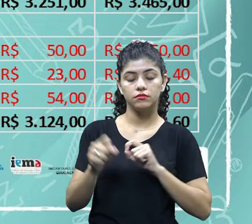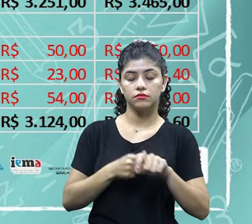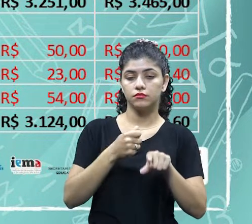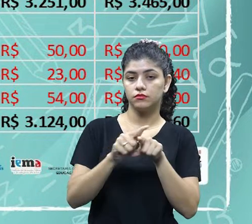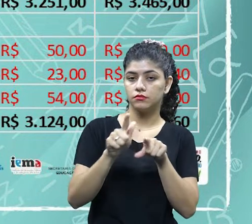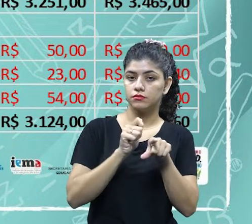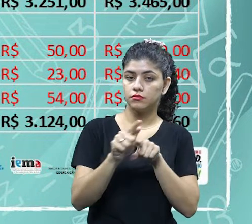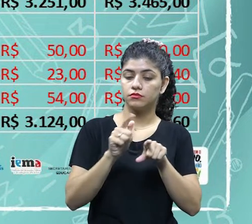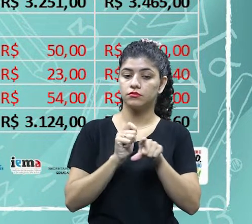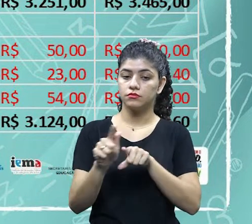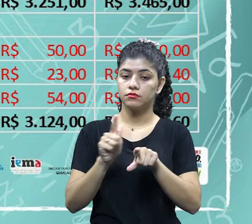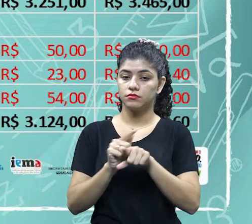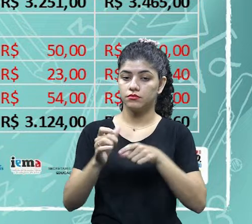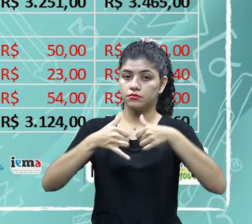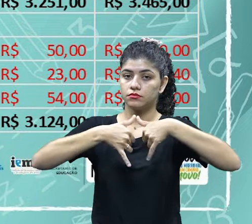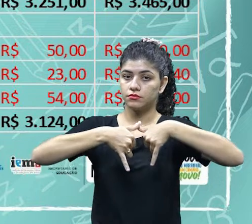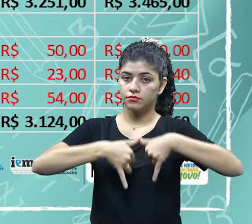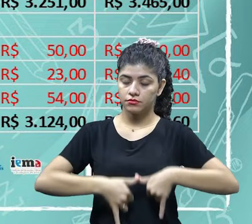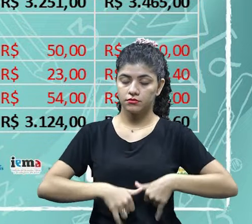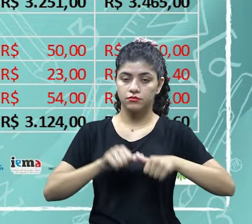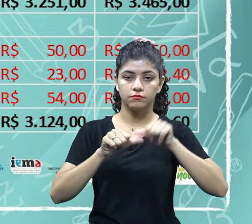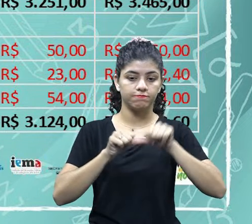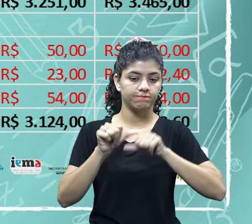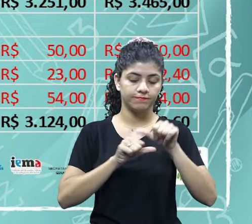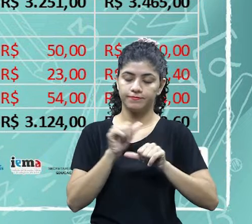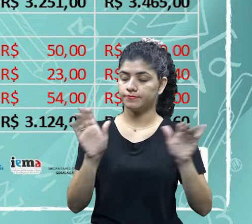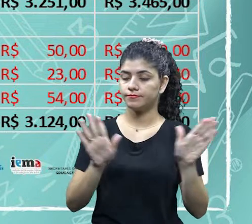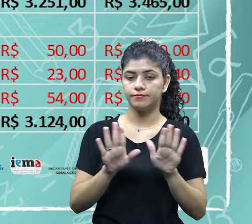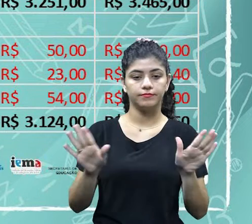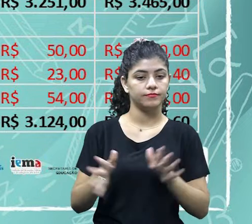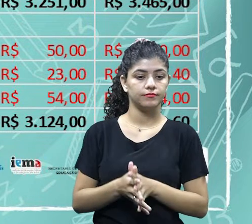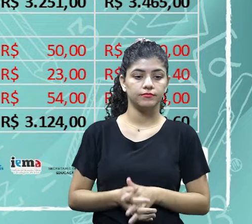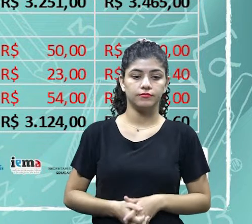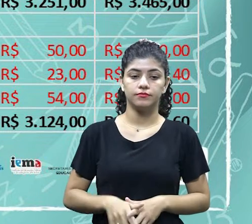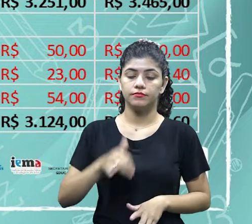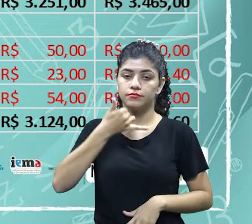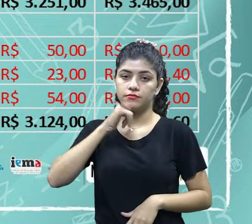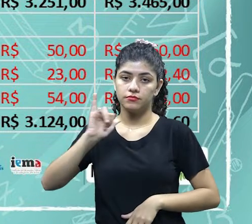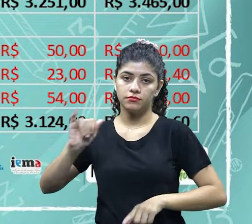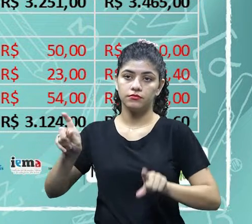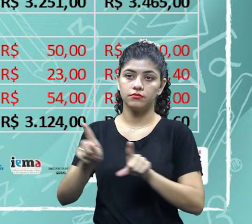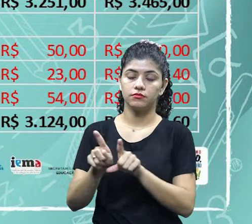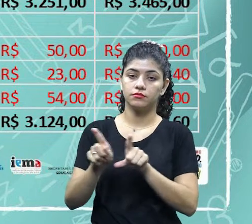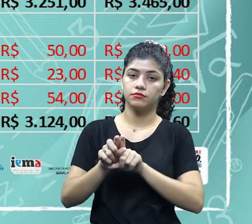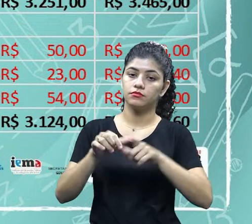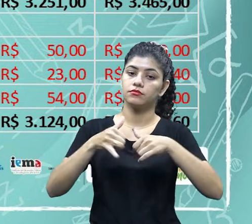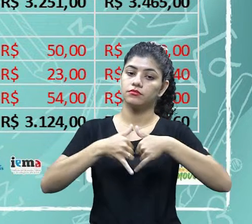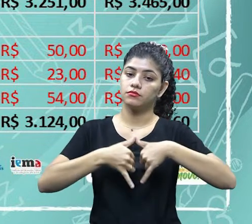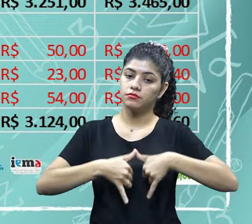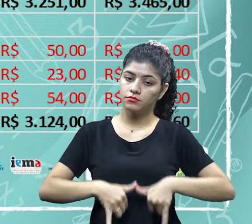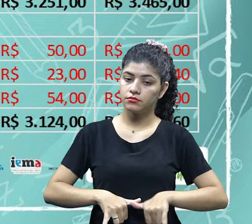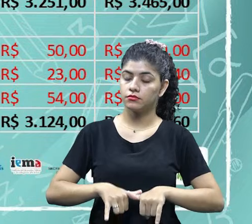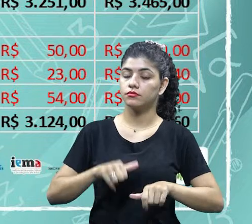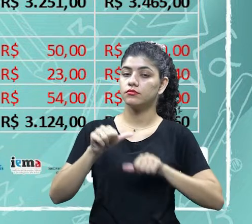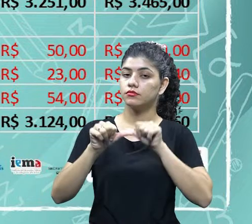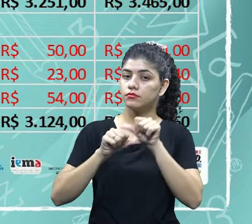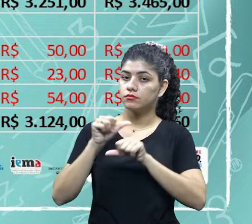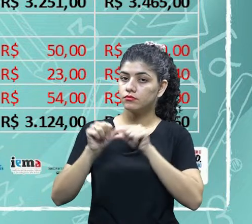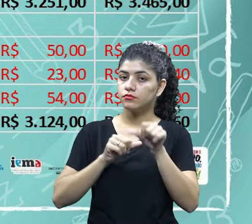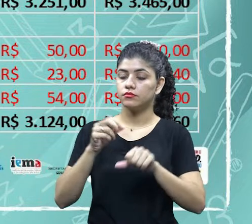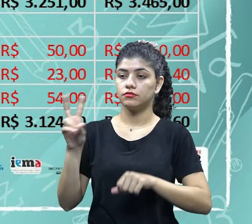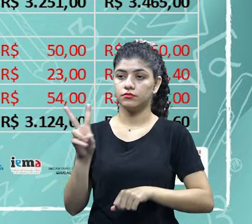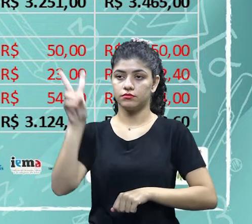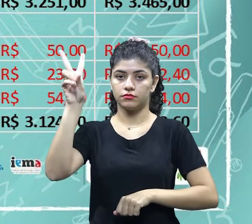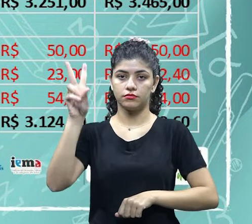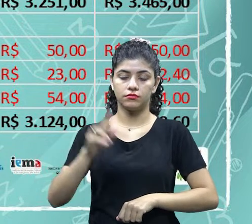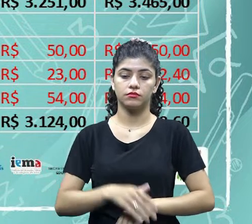um custo fixo, não se altera, como eu falei anteriormente. A energia elétrica acabou se tornando um custo variável, porque